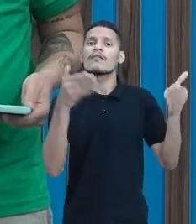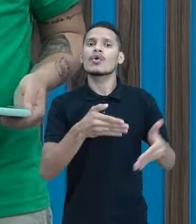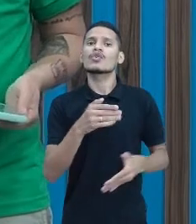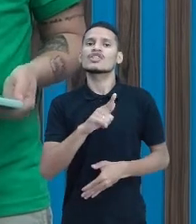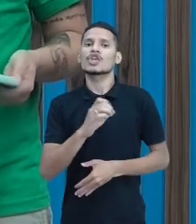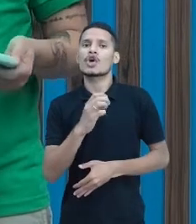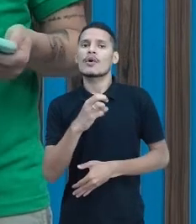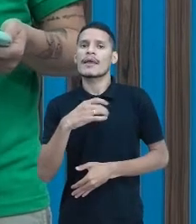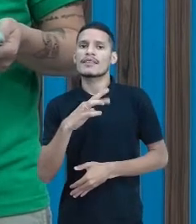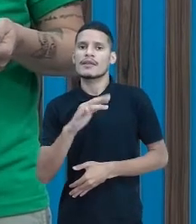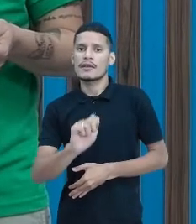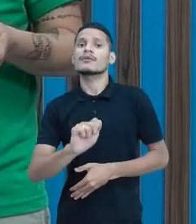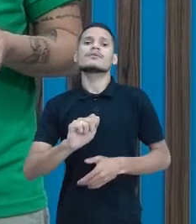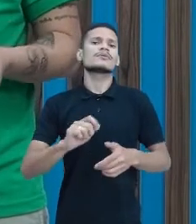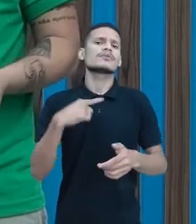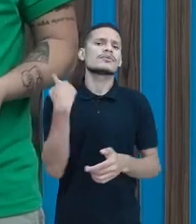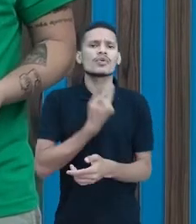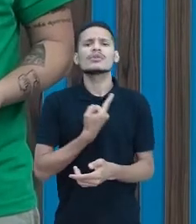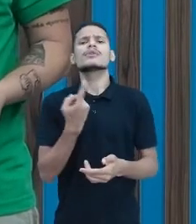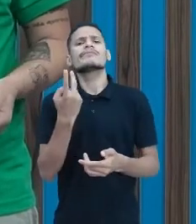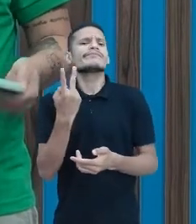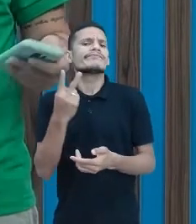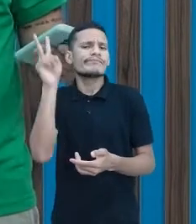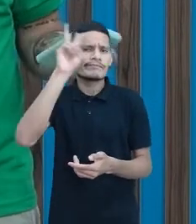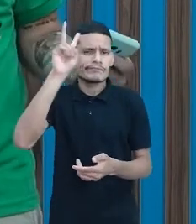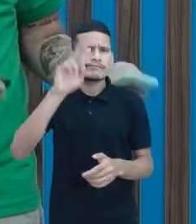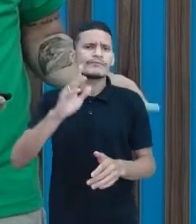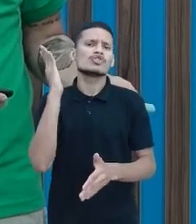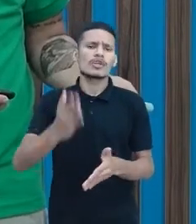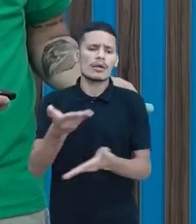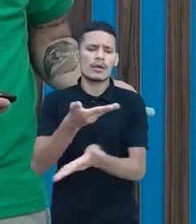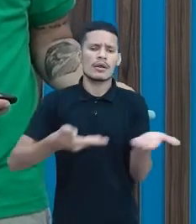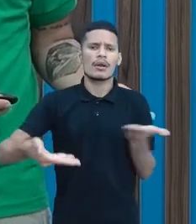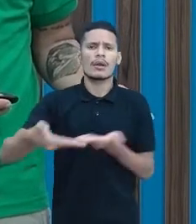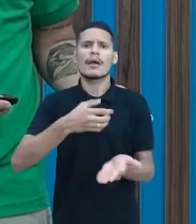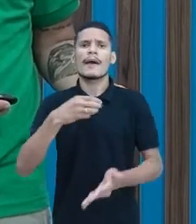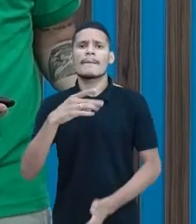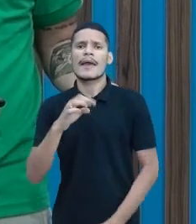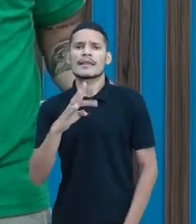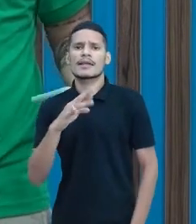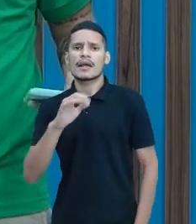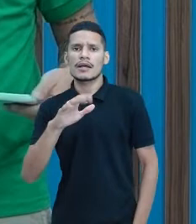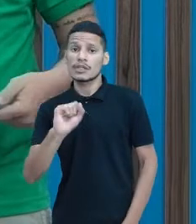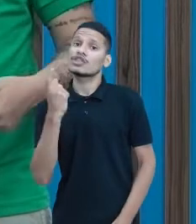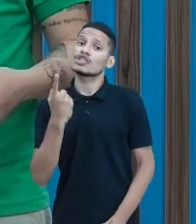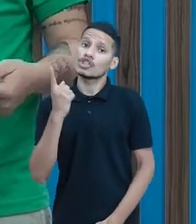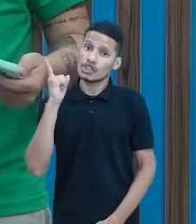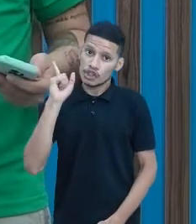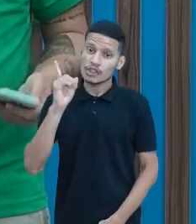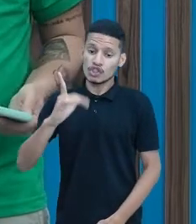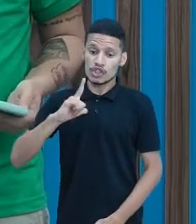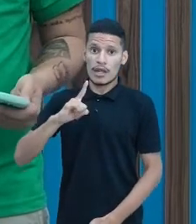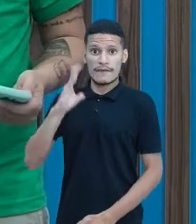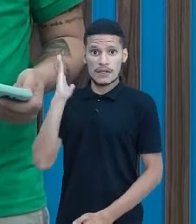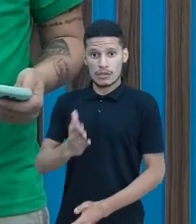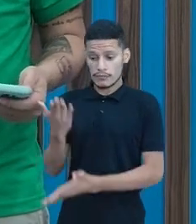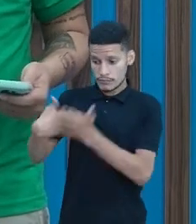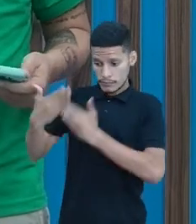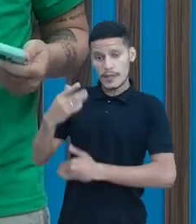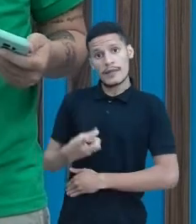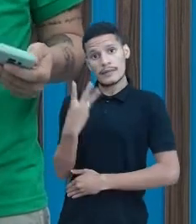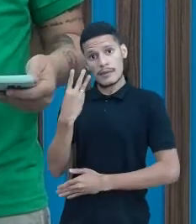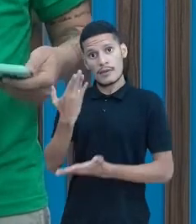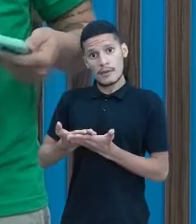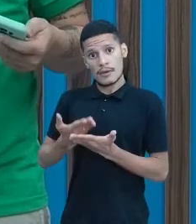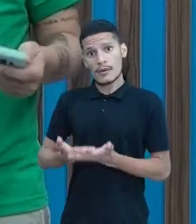um pouco a ideia de relações métricas, tá certo? Que já tivemos 3 aulas de relações métricas. Hoje, essa aula vai servir como